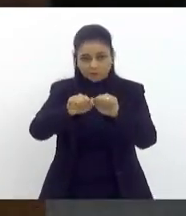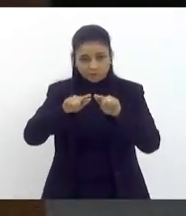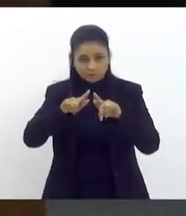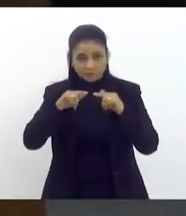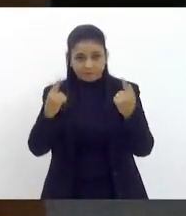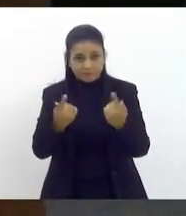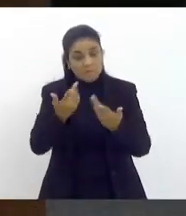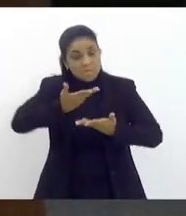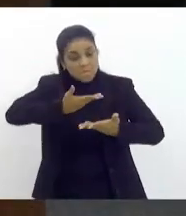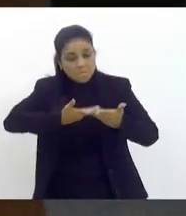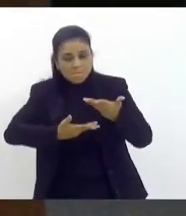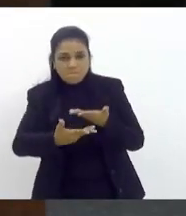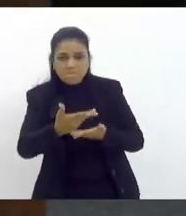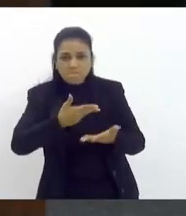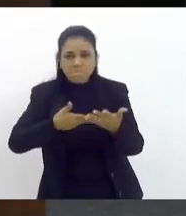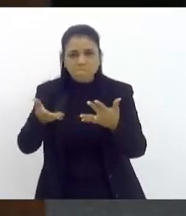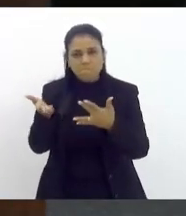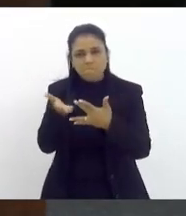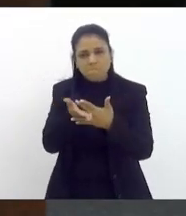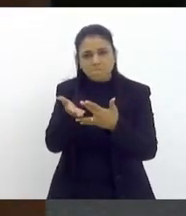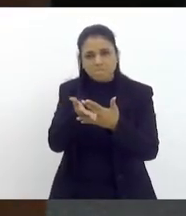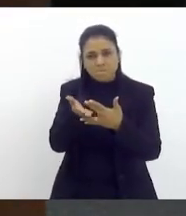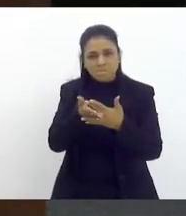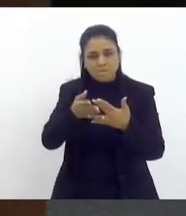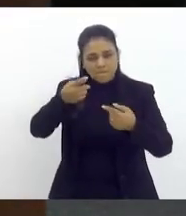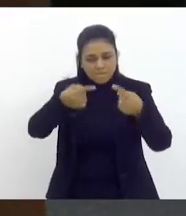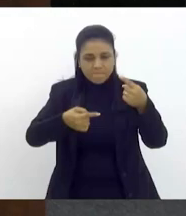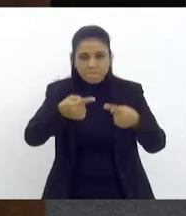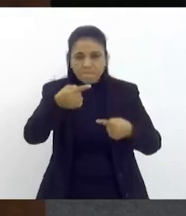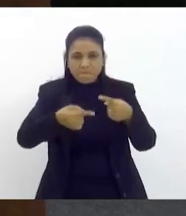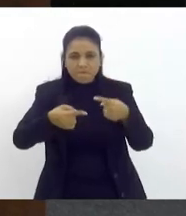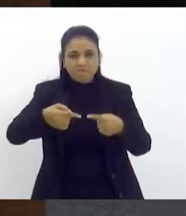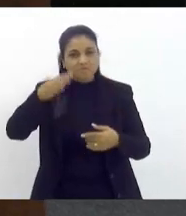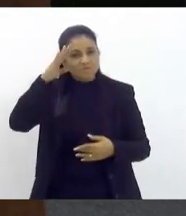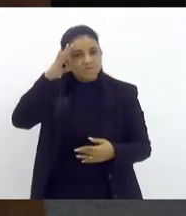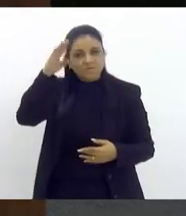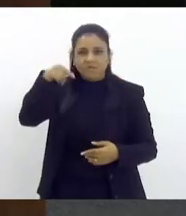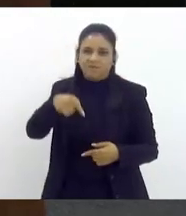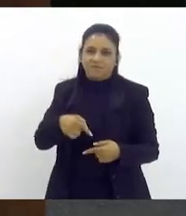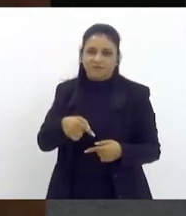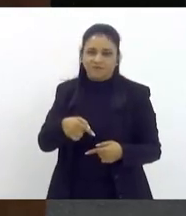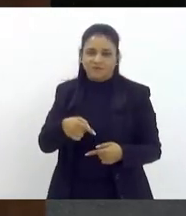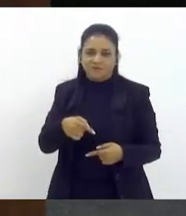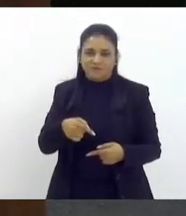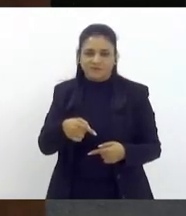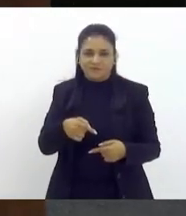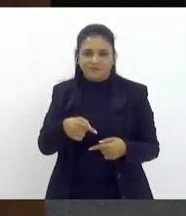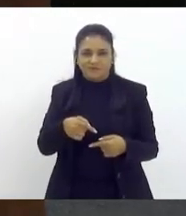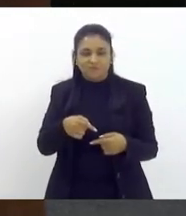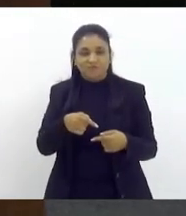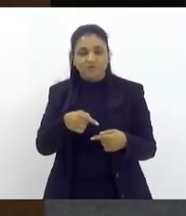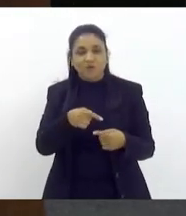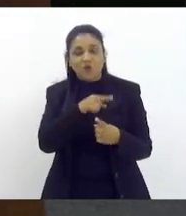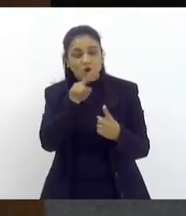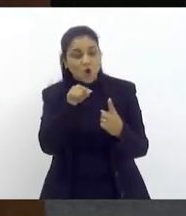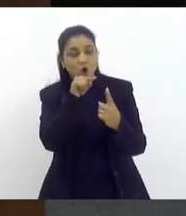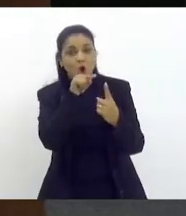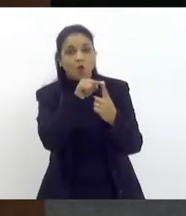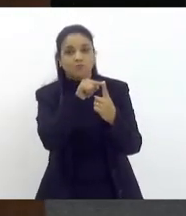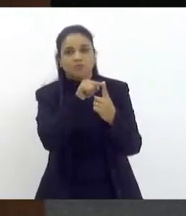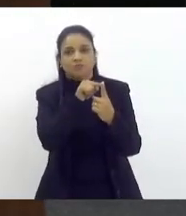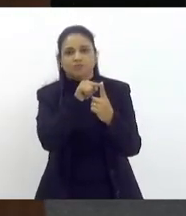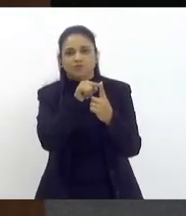mediadora de conflitos como minha mediadora fundamental para que a gente possa chegar a um termo comum